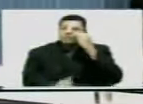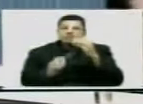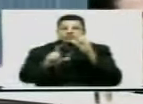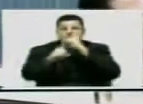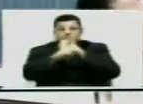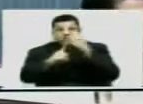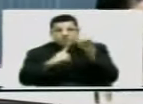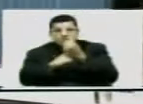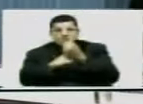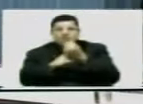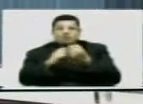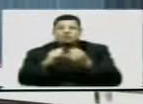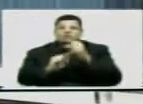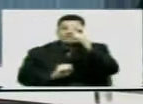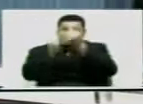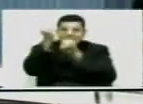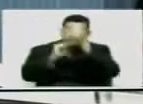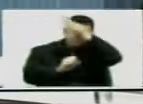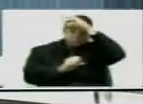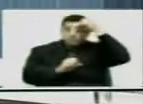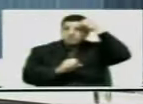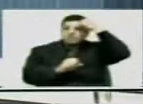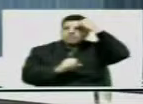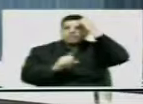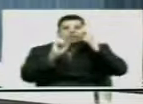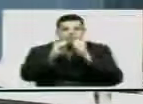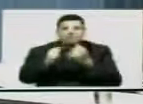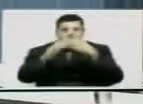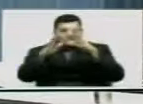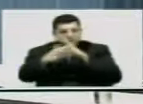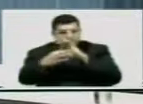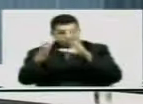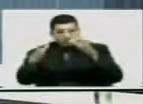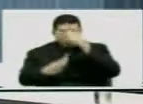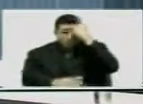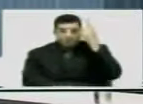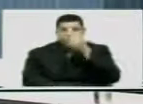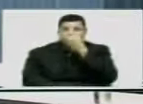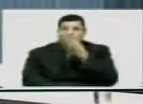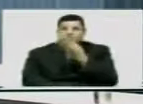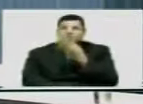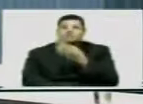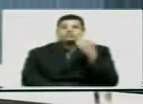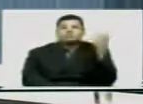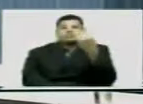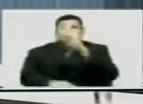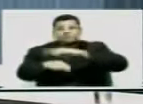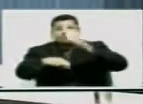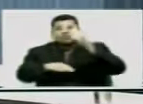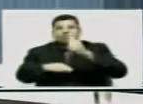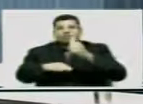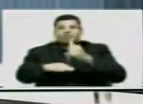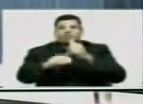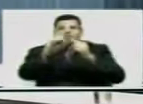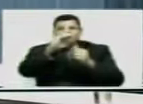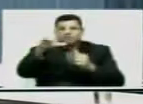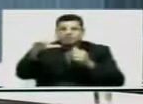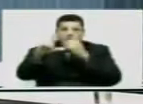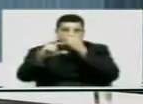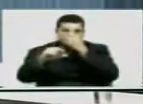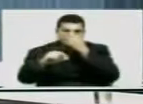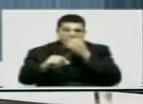legado social e urbanístico que podia deixar para a cidade de Manaus. E cada vez vai ficando mais